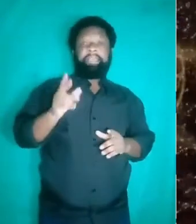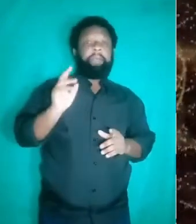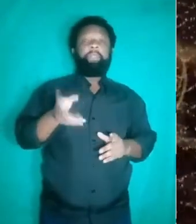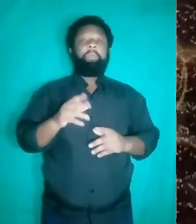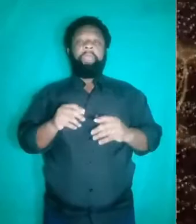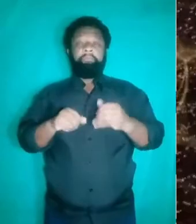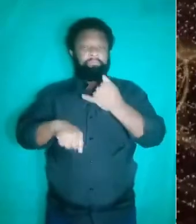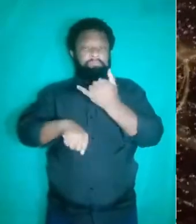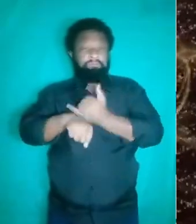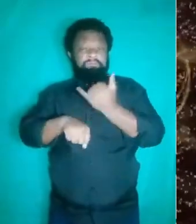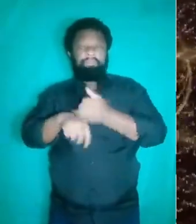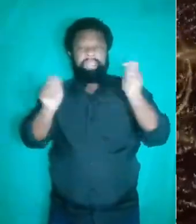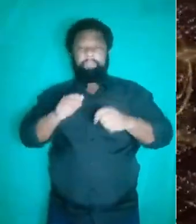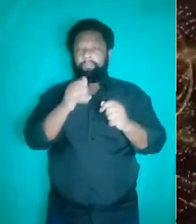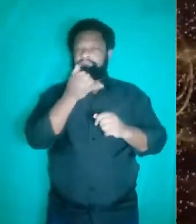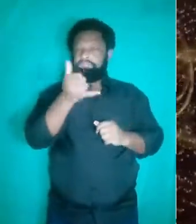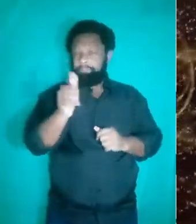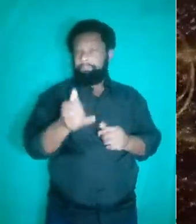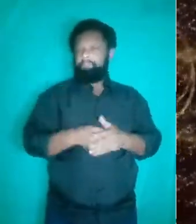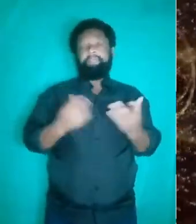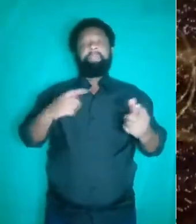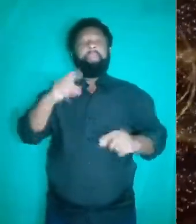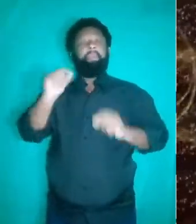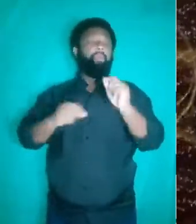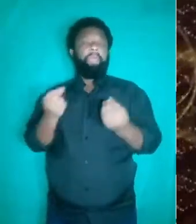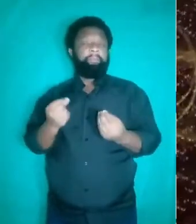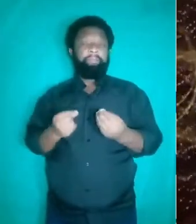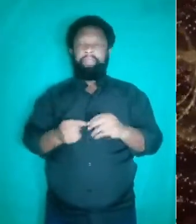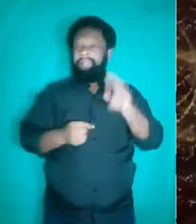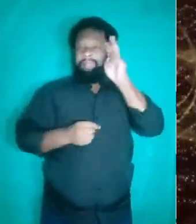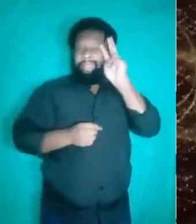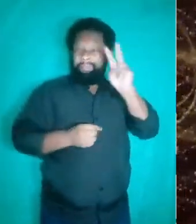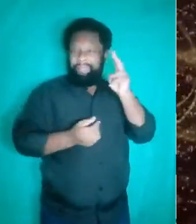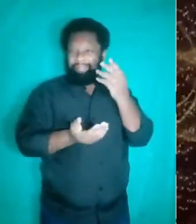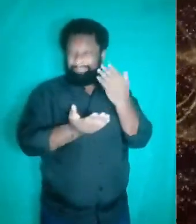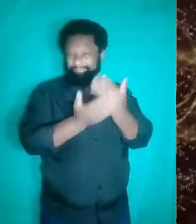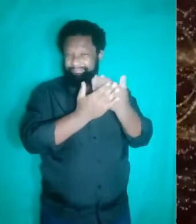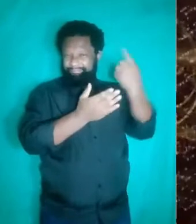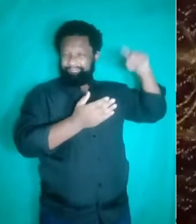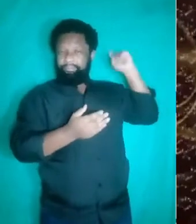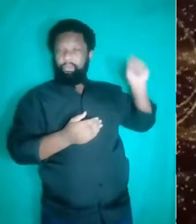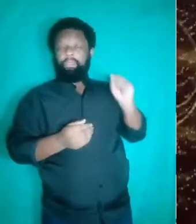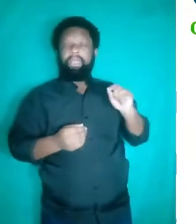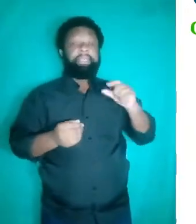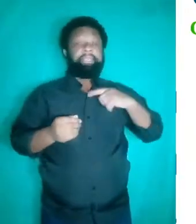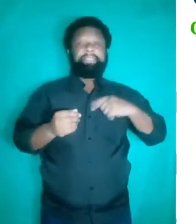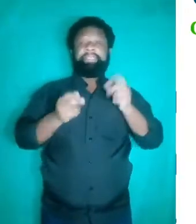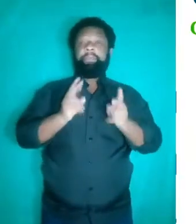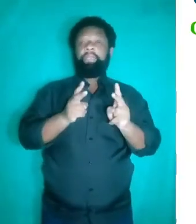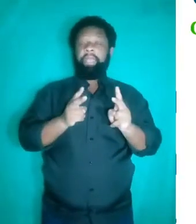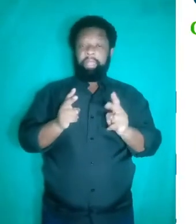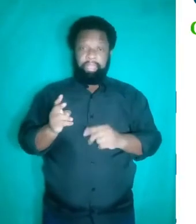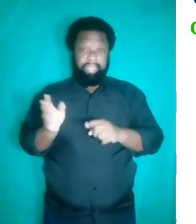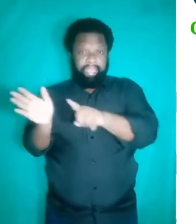tem boa movimentação de elétrons, como a gente já explicou. Então, o que esse cara faz? Lembrando lá de campo uniforme, ele